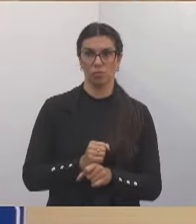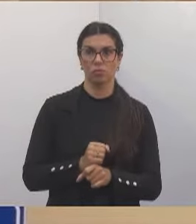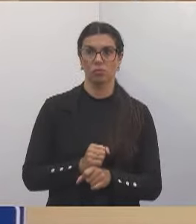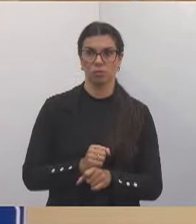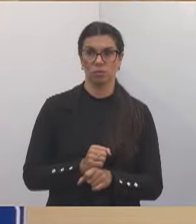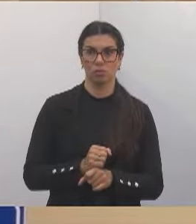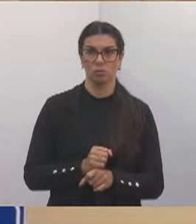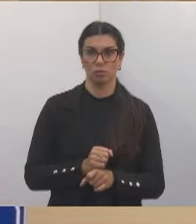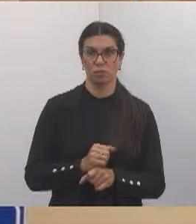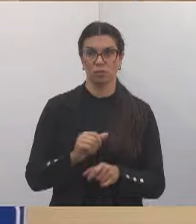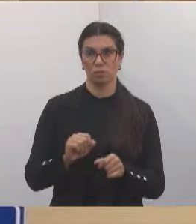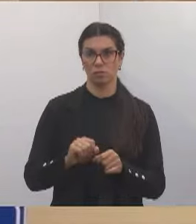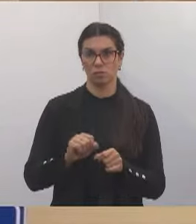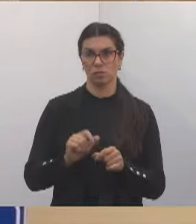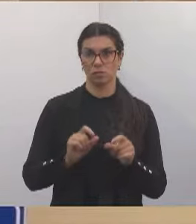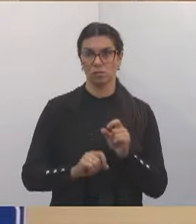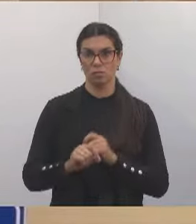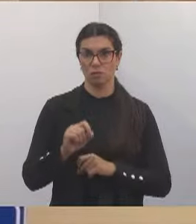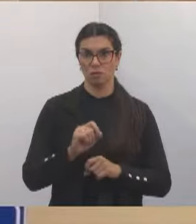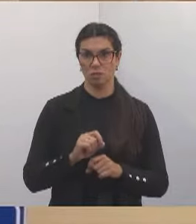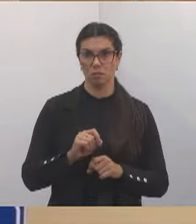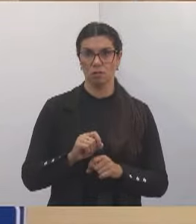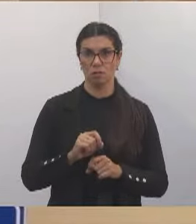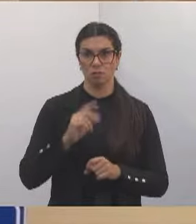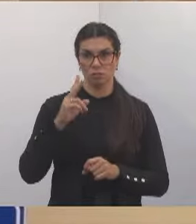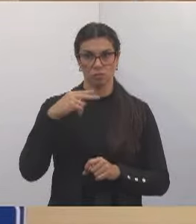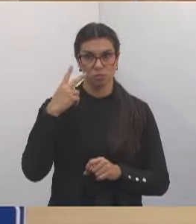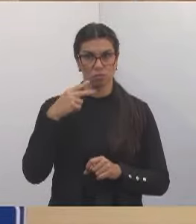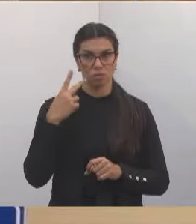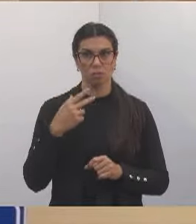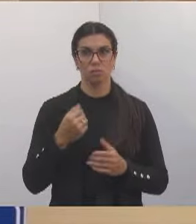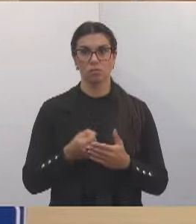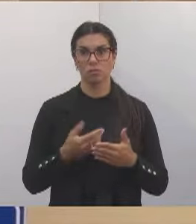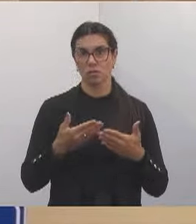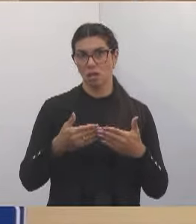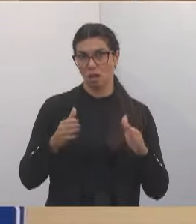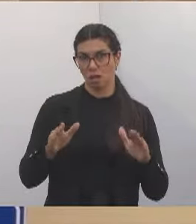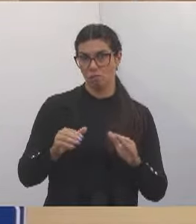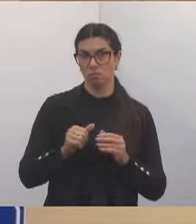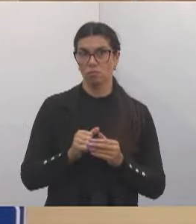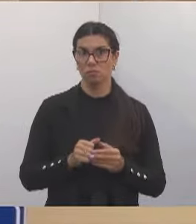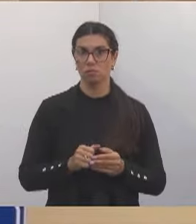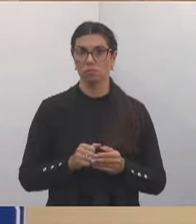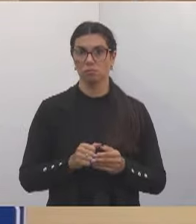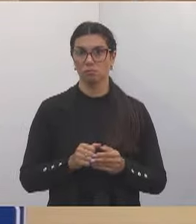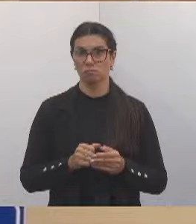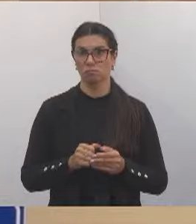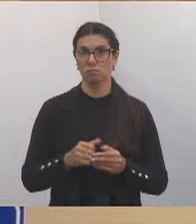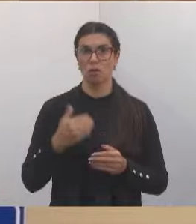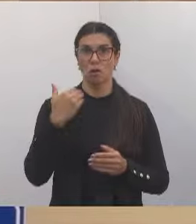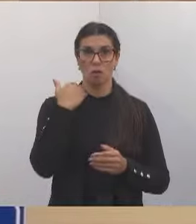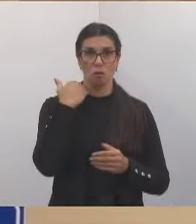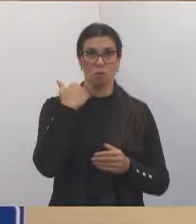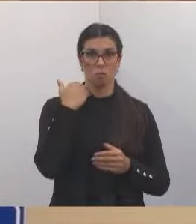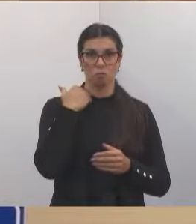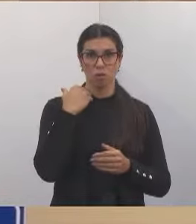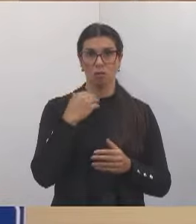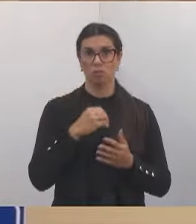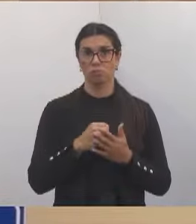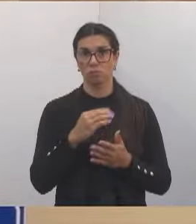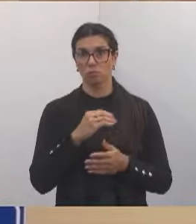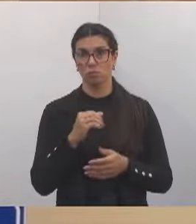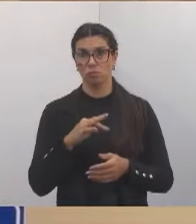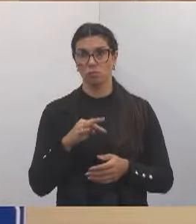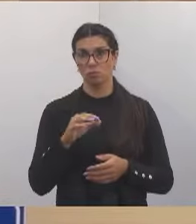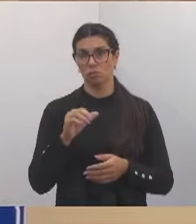ano, os vereadores podiam abrir aí seu sigilo bancário e mostrar, né, os seus extratos das contas correntes. O meu,